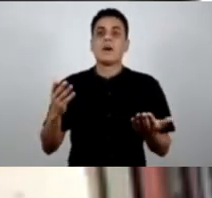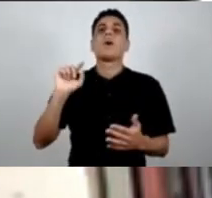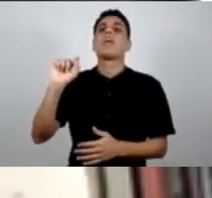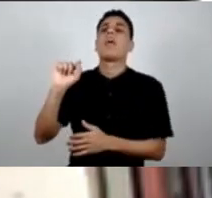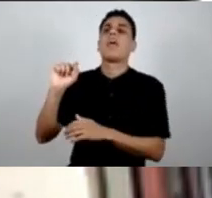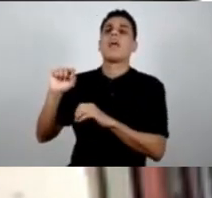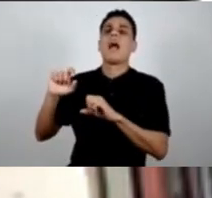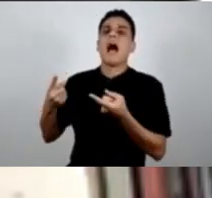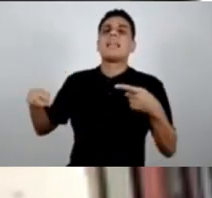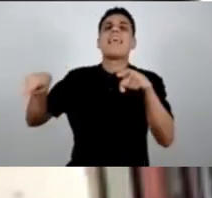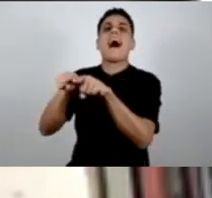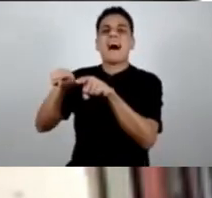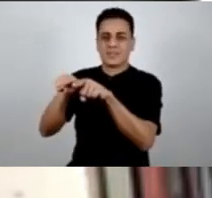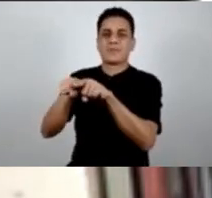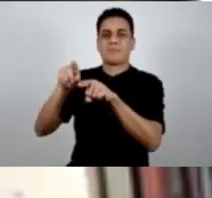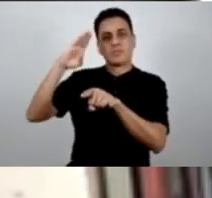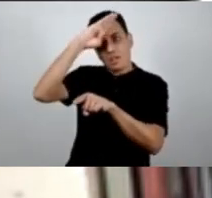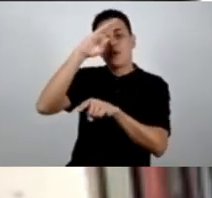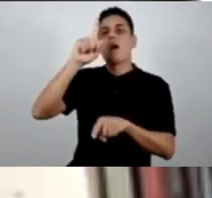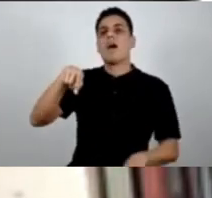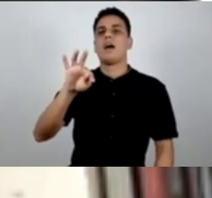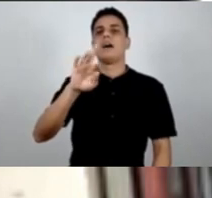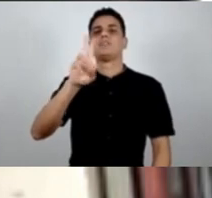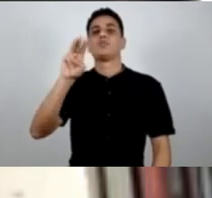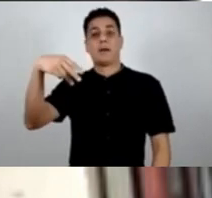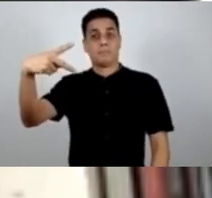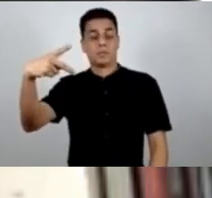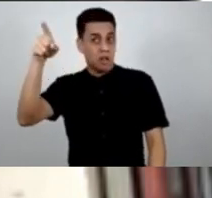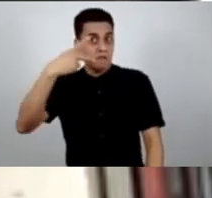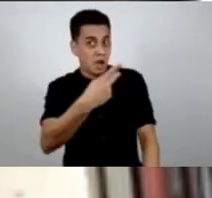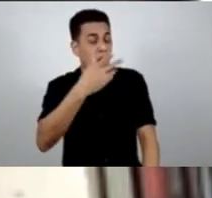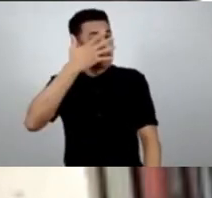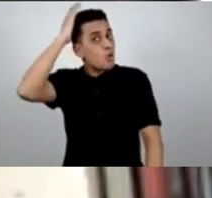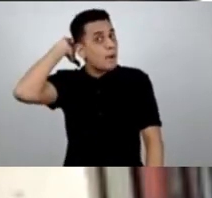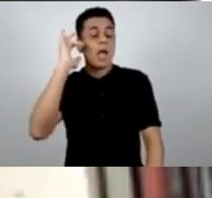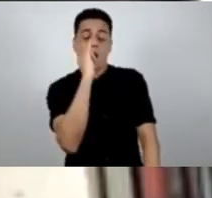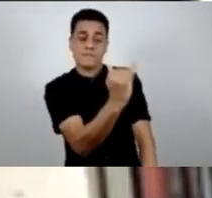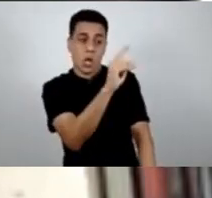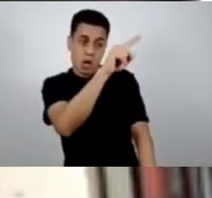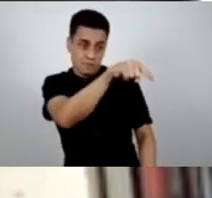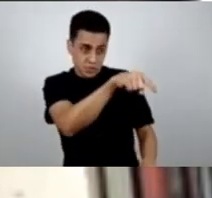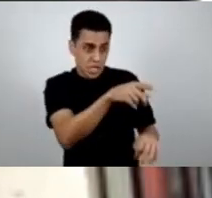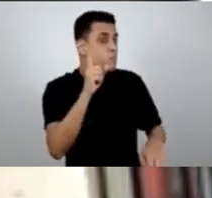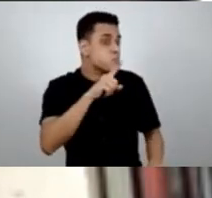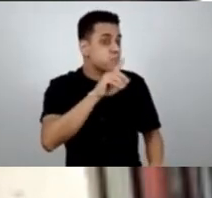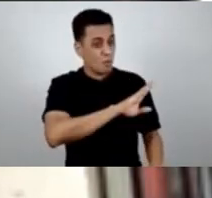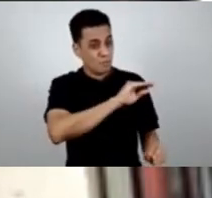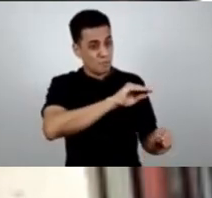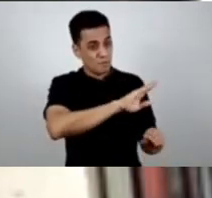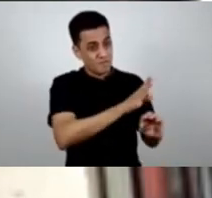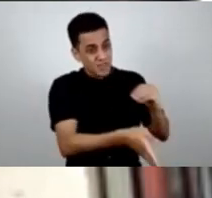que é o Trump, ele faz recomendações para que americanos não viajem ao Brasil, não é? Eu não conheço suficientemente o mundo